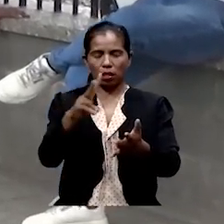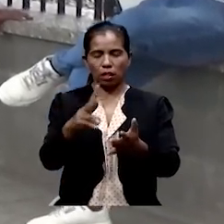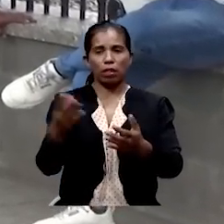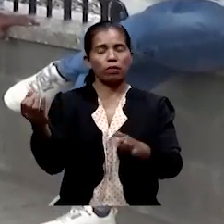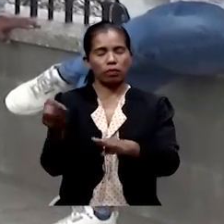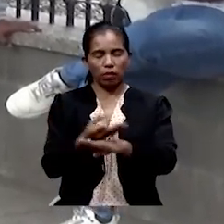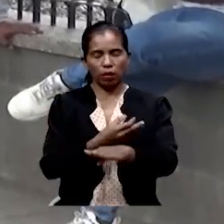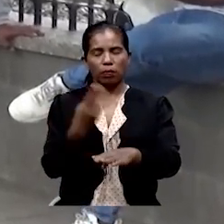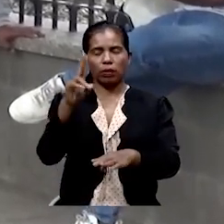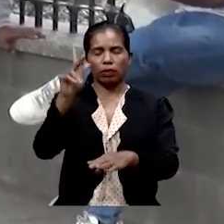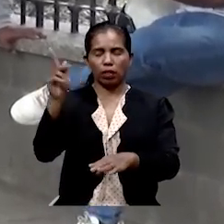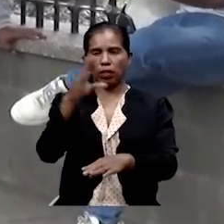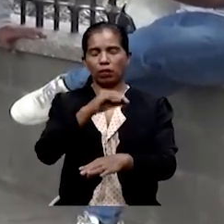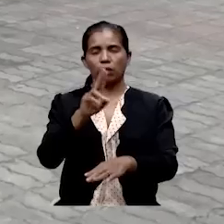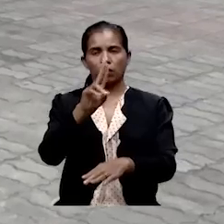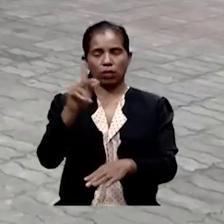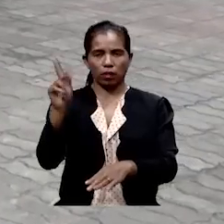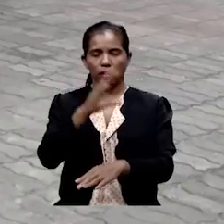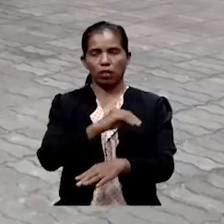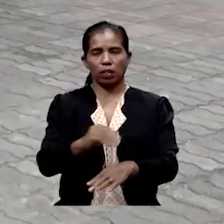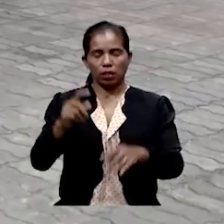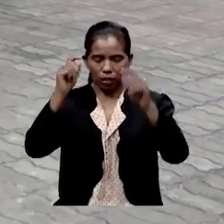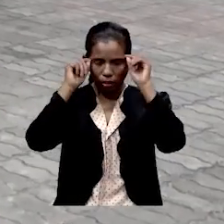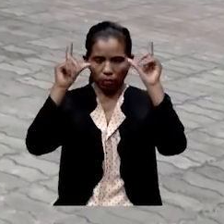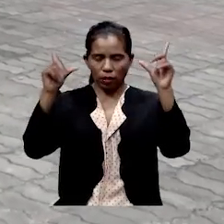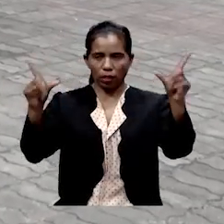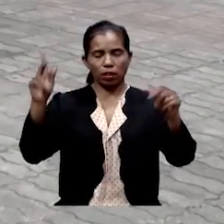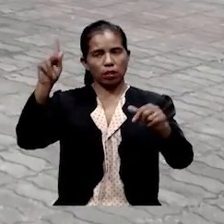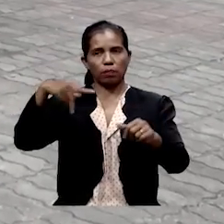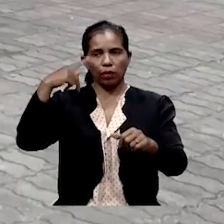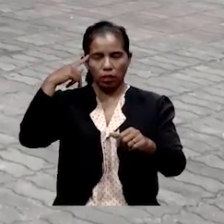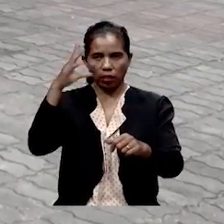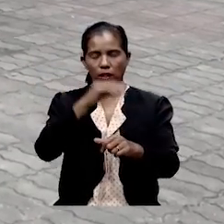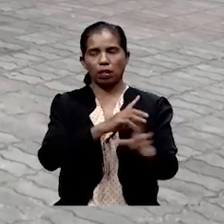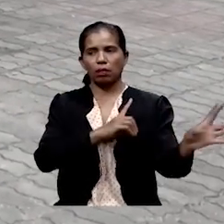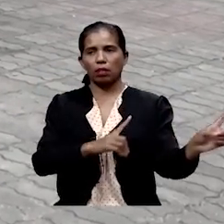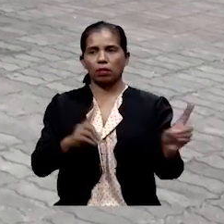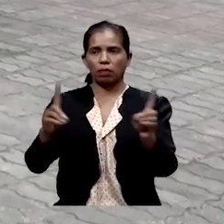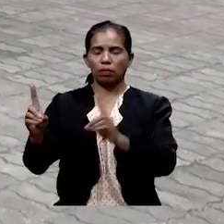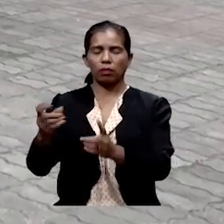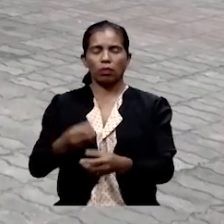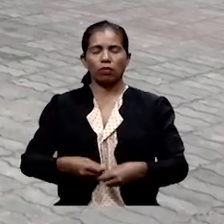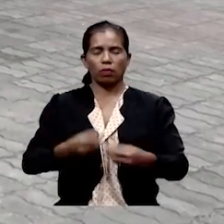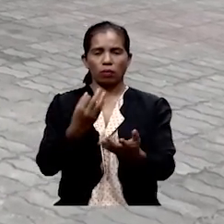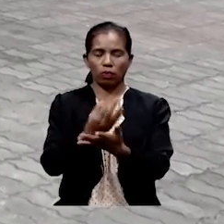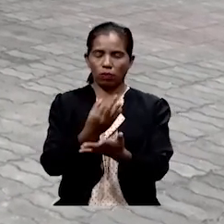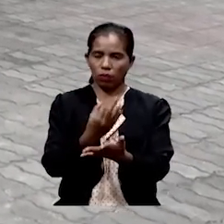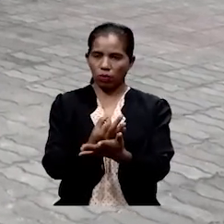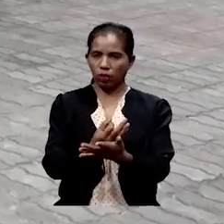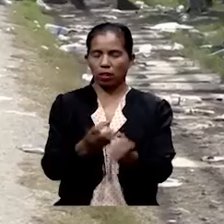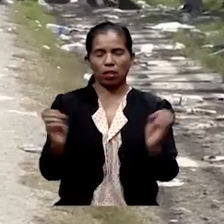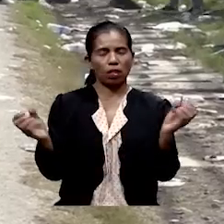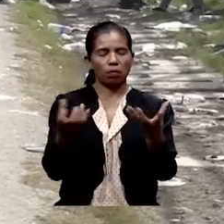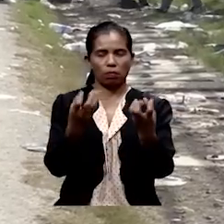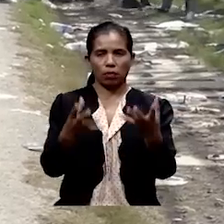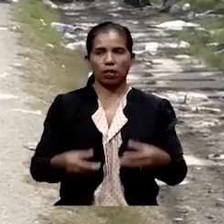Irlândia, e da ne parte ida tamba Timor-Leste ne política, implementa salário mínimo nebe la suficiente